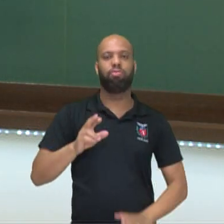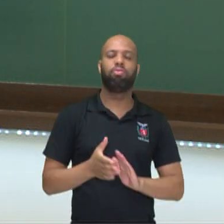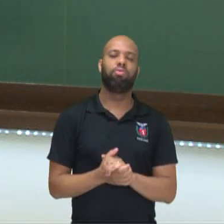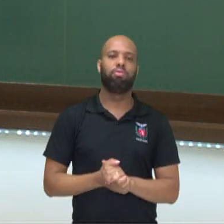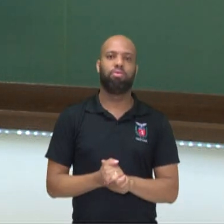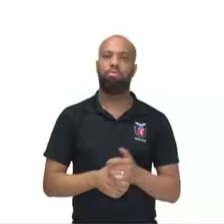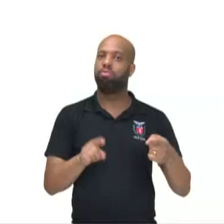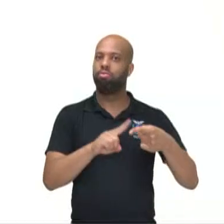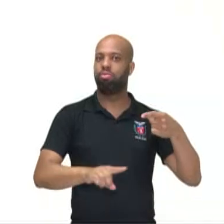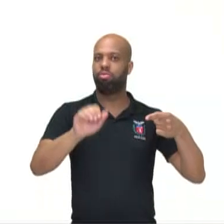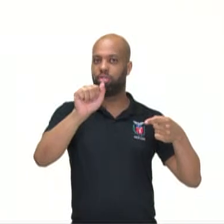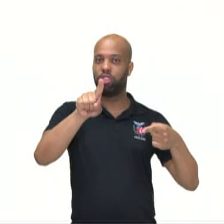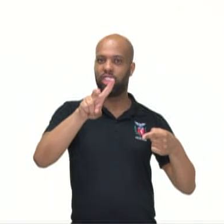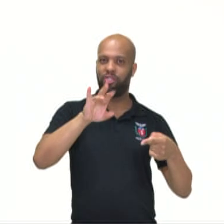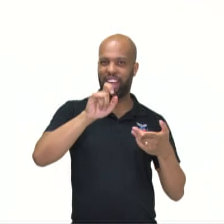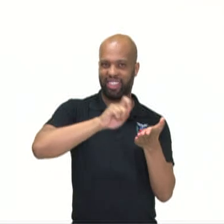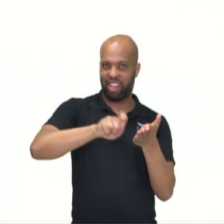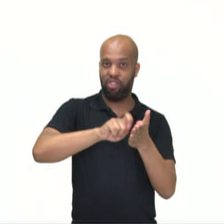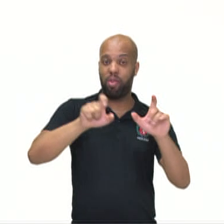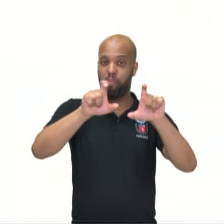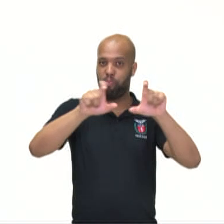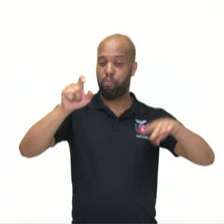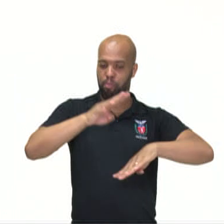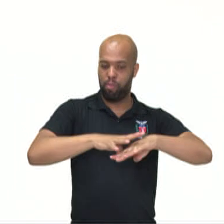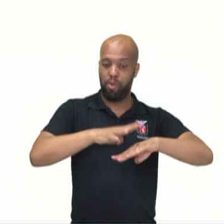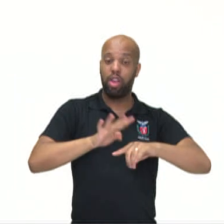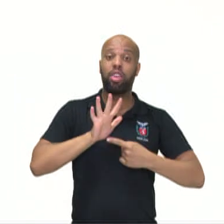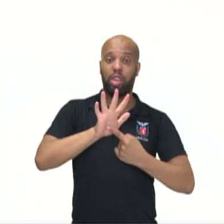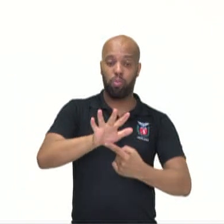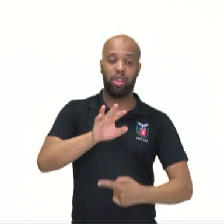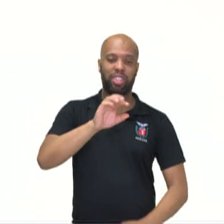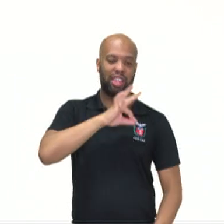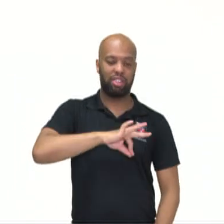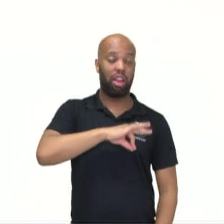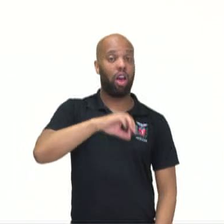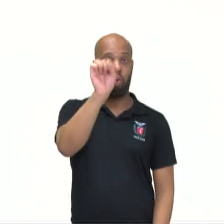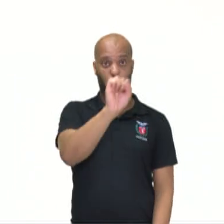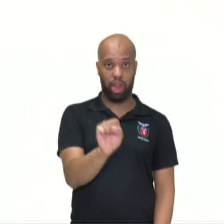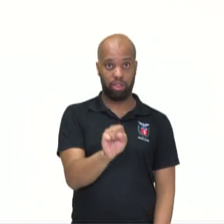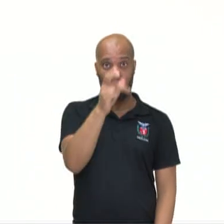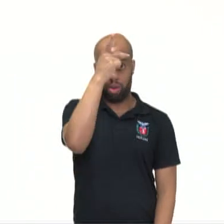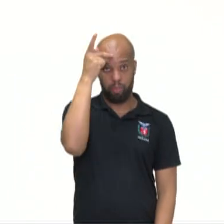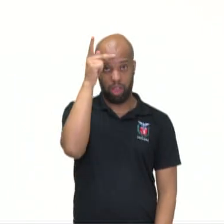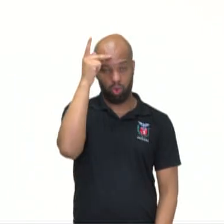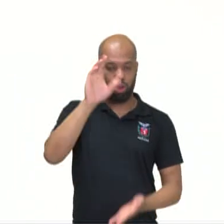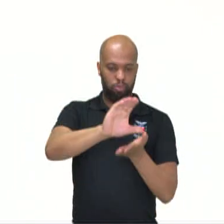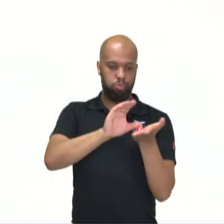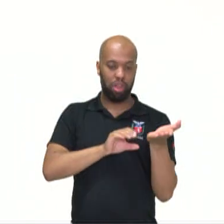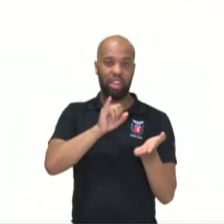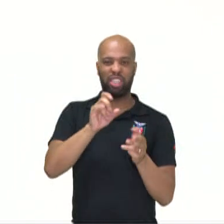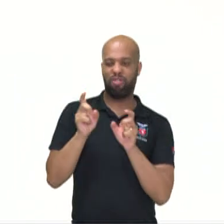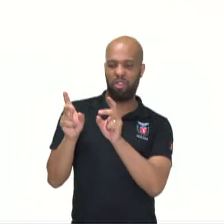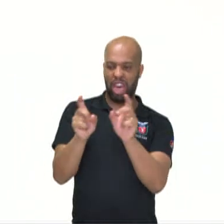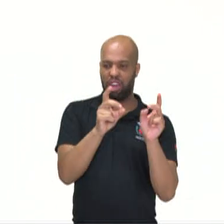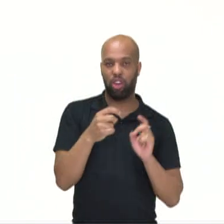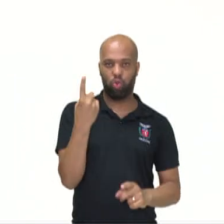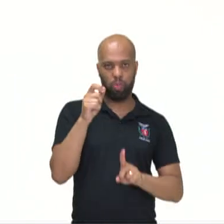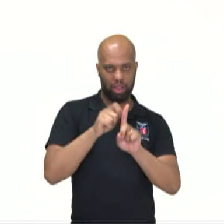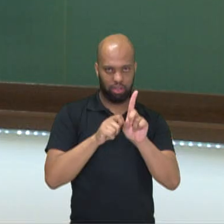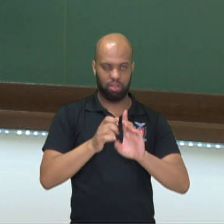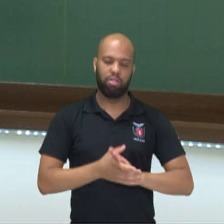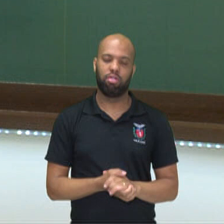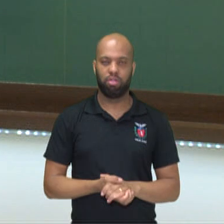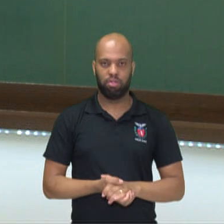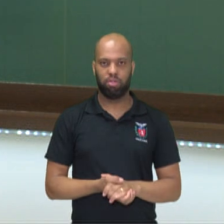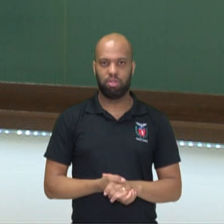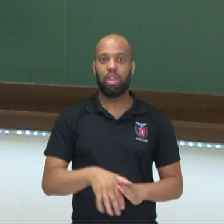Letra A. Escreva uma expressão algébrica que indique o salário S que um vendedor recebe por X vendas em um mês. Então o salário é o